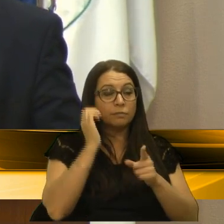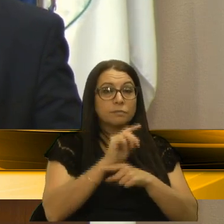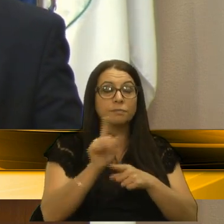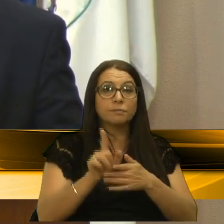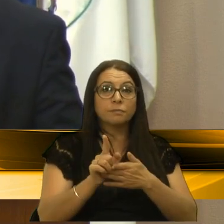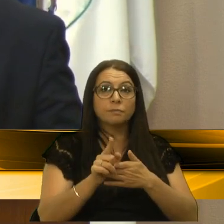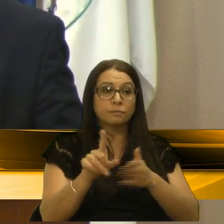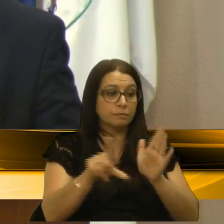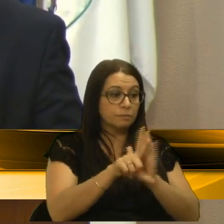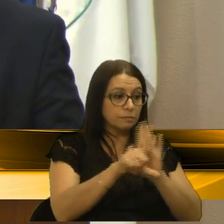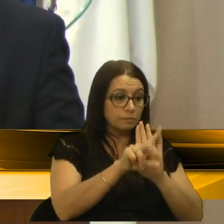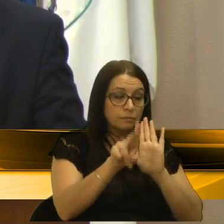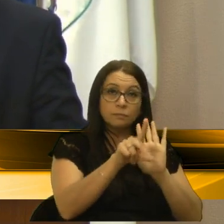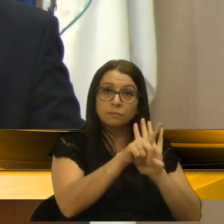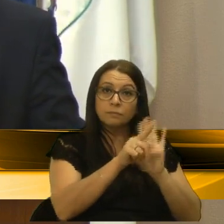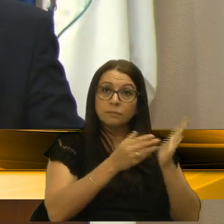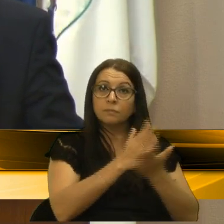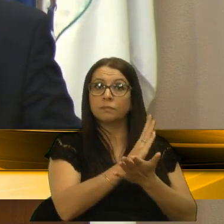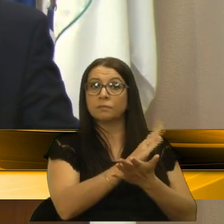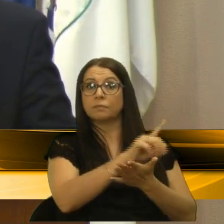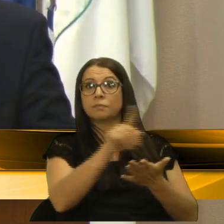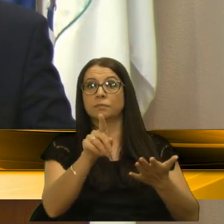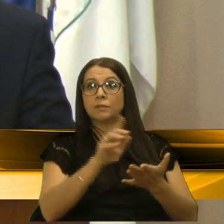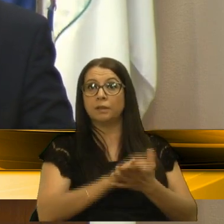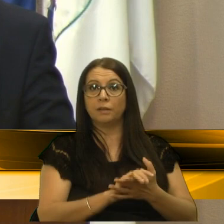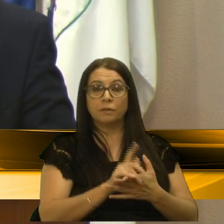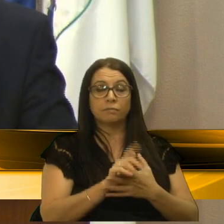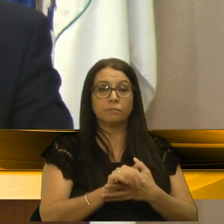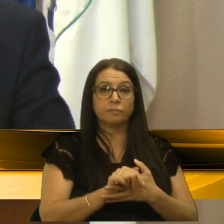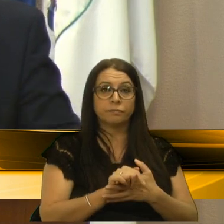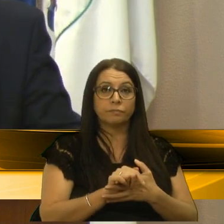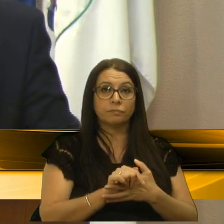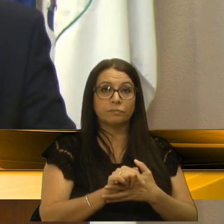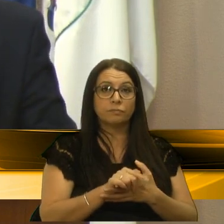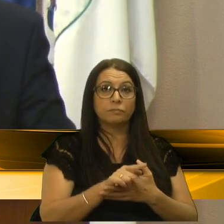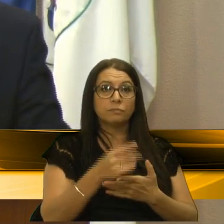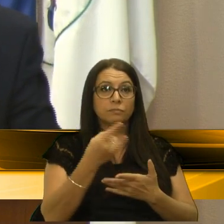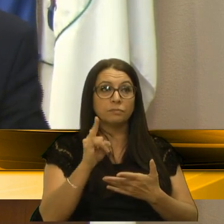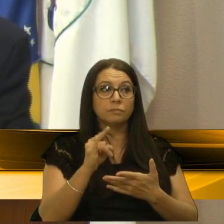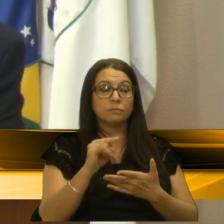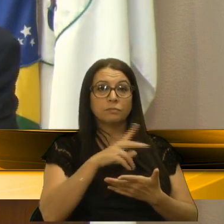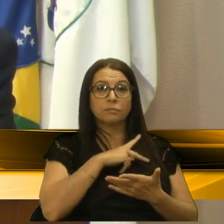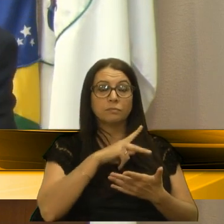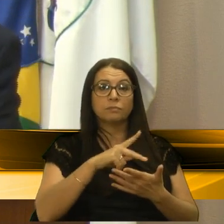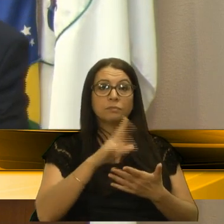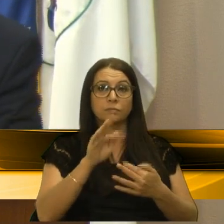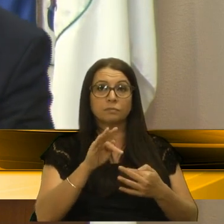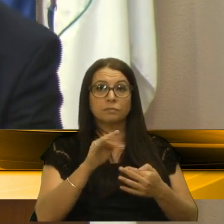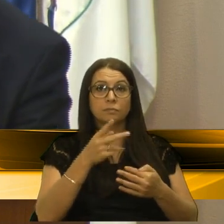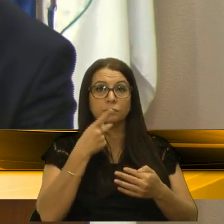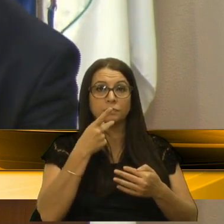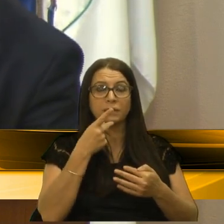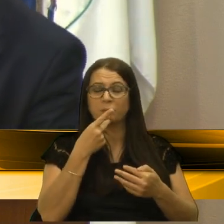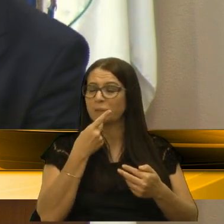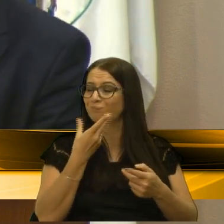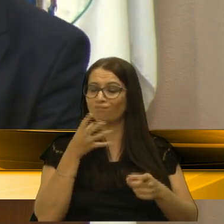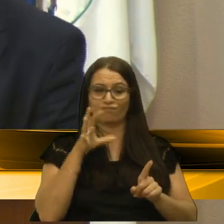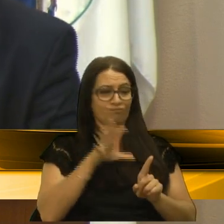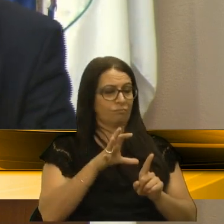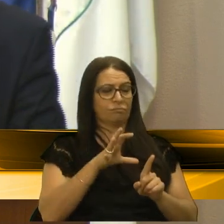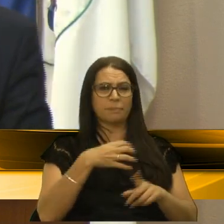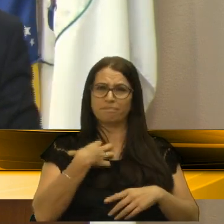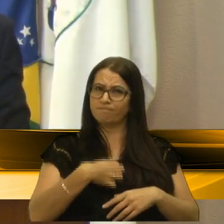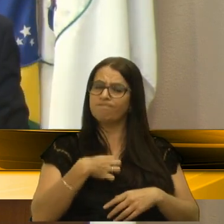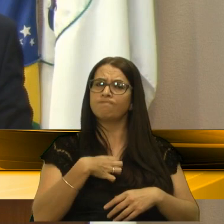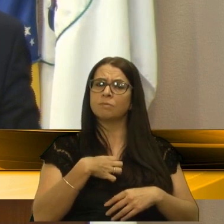uma lei que foi aprovada, inclusive, aqui nessa casa. E, por último, senhor presidente, para encerrar, eu quero deixar meu repúdio aqui, minha indignação,